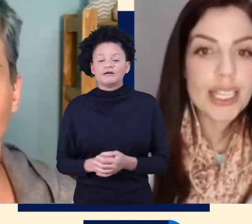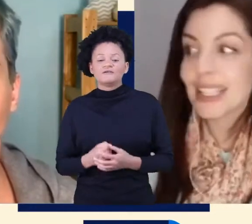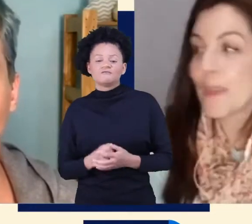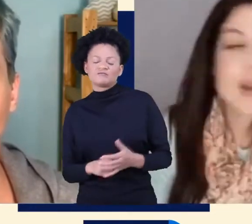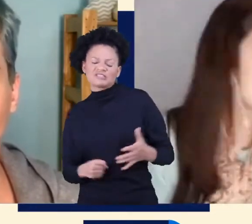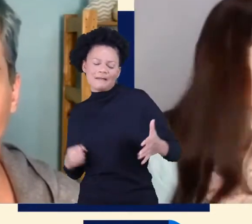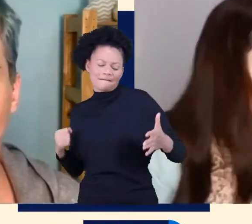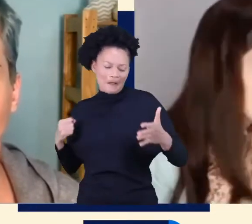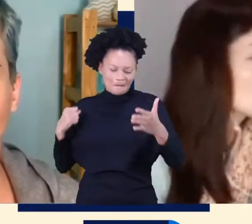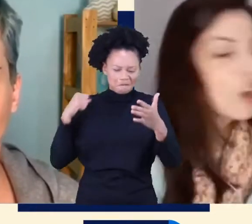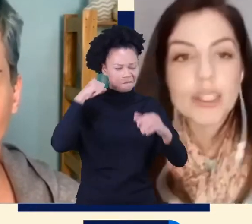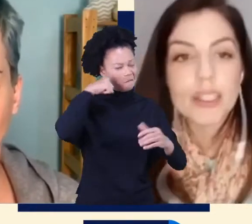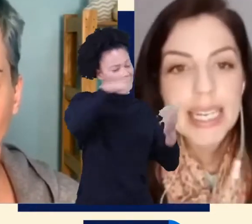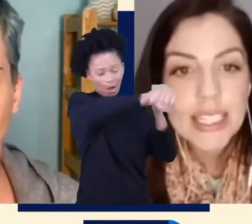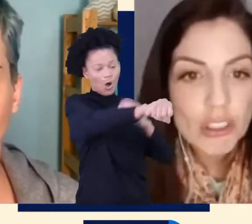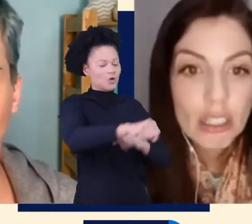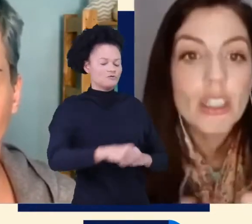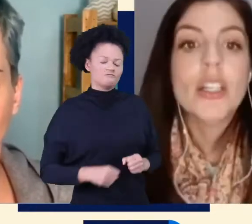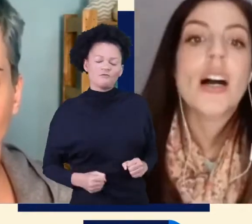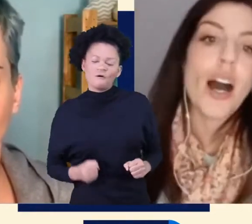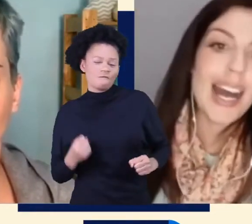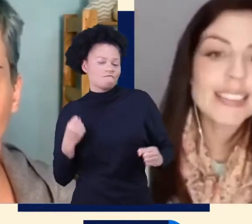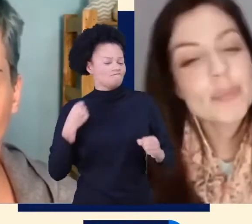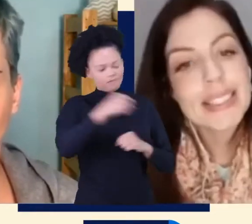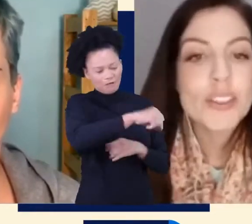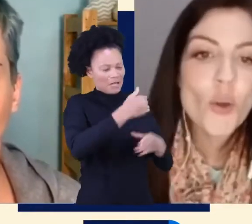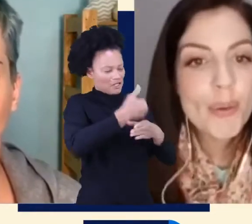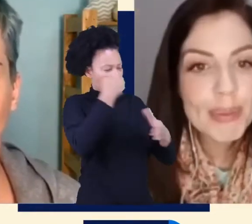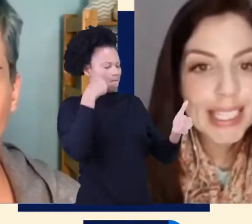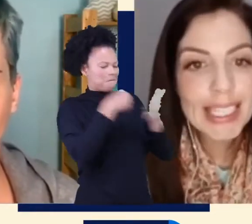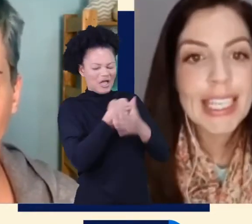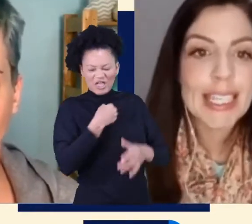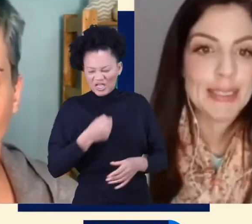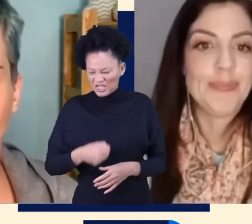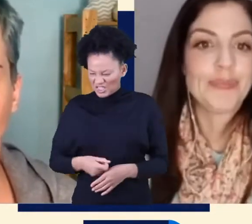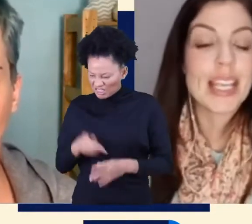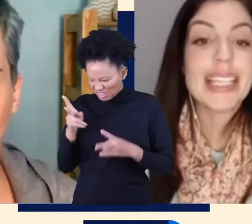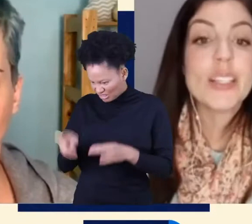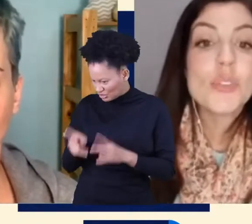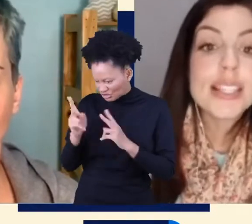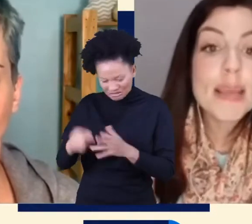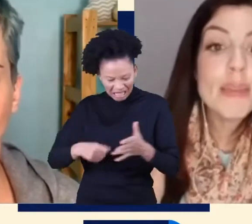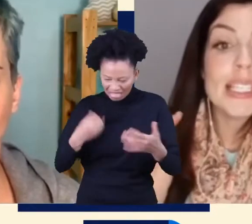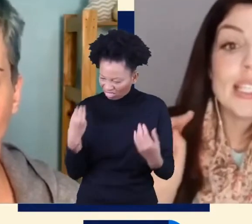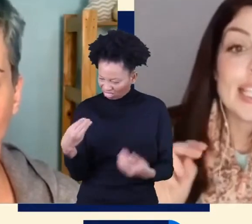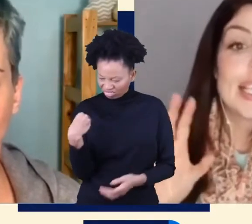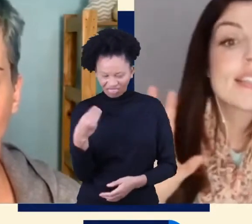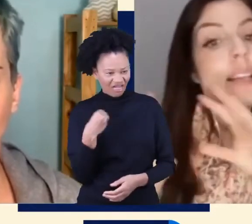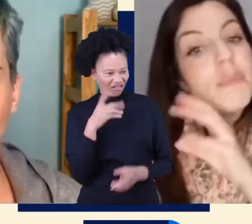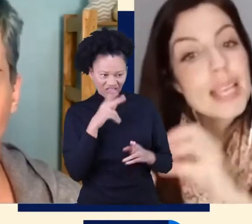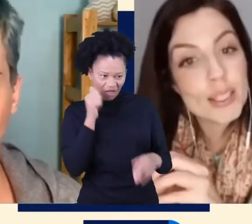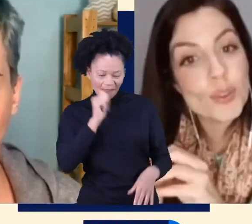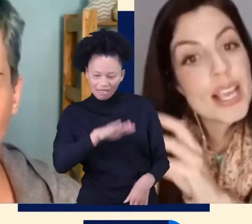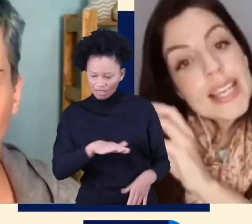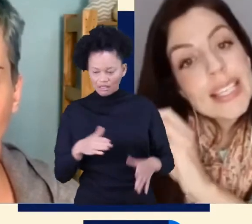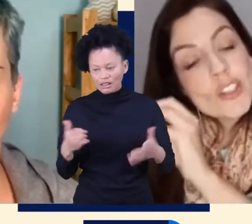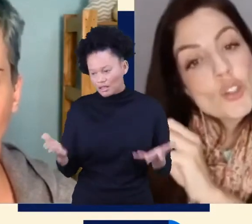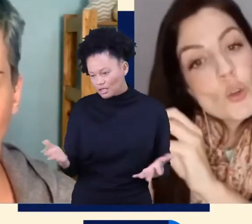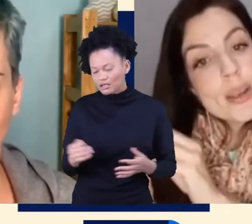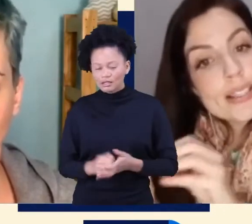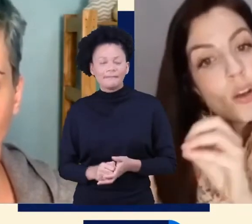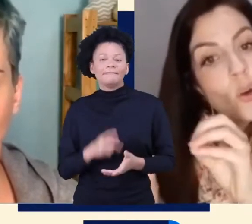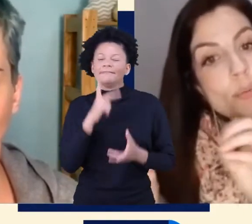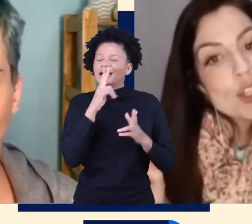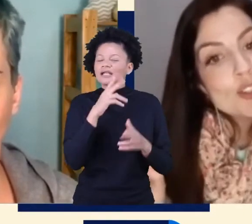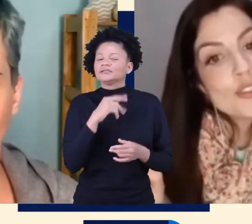mão, sei lá, tá bravo e soca a parede, tá batendo igual uma menininha. Então, ser menininha é ser menos. É aí que a